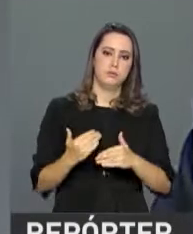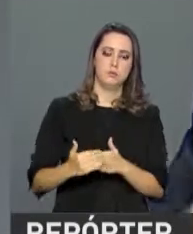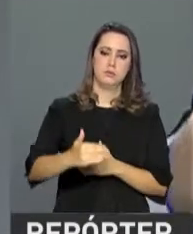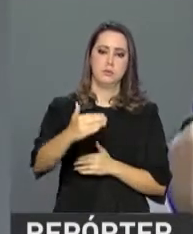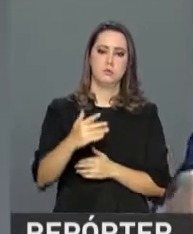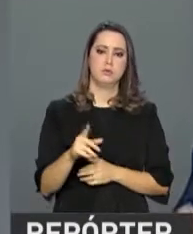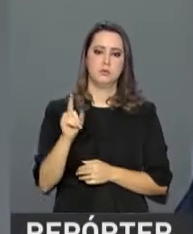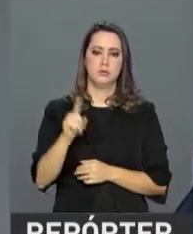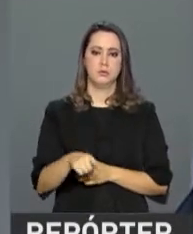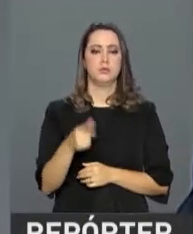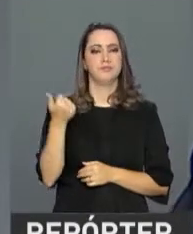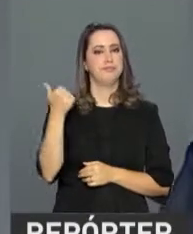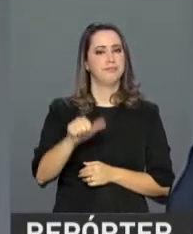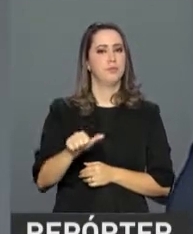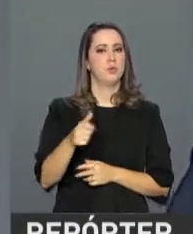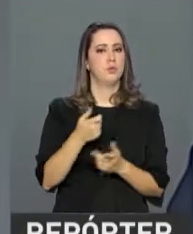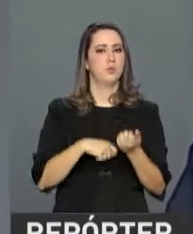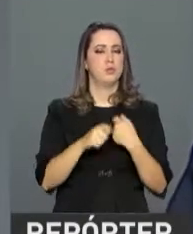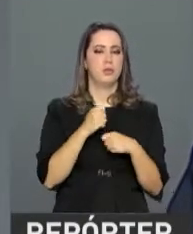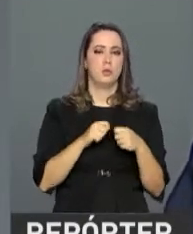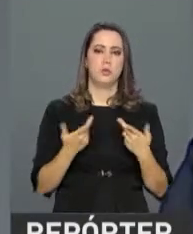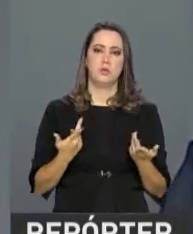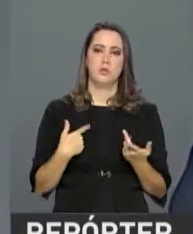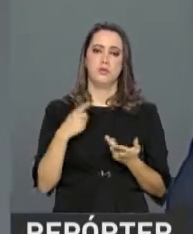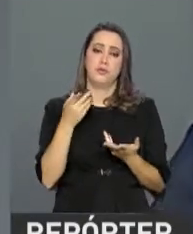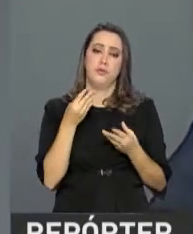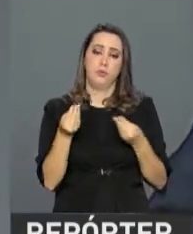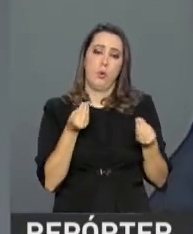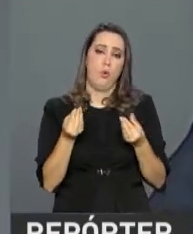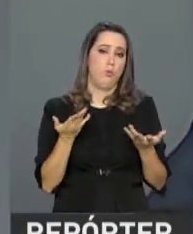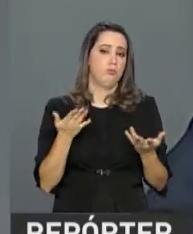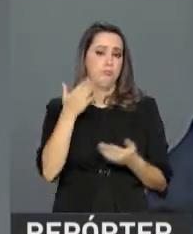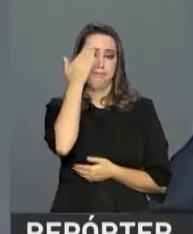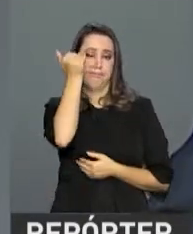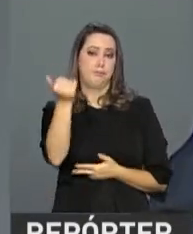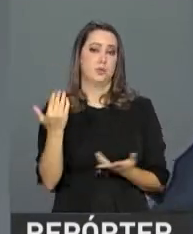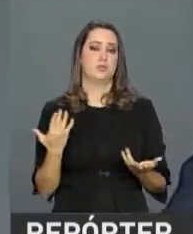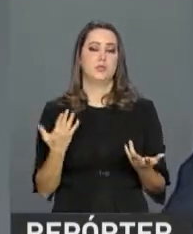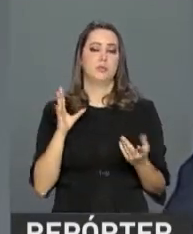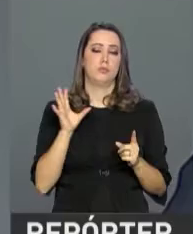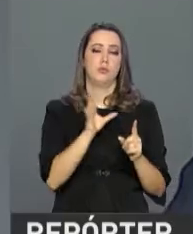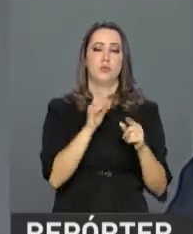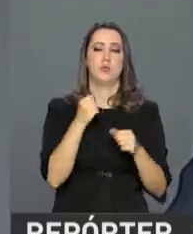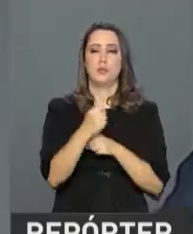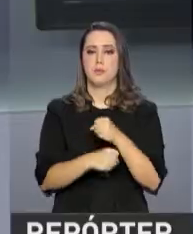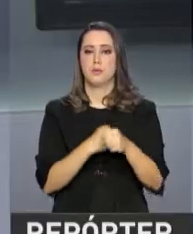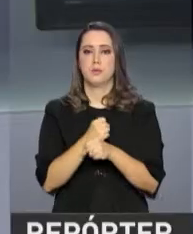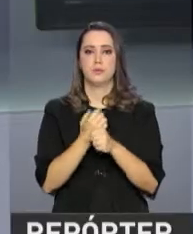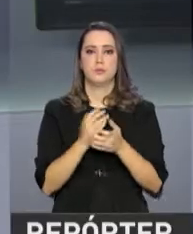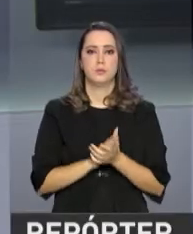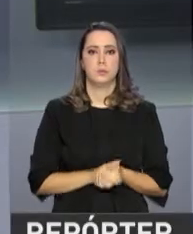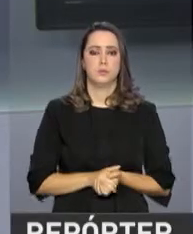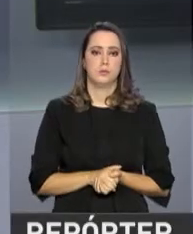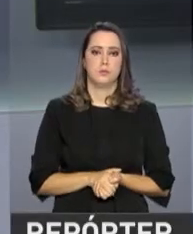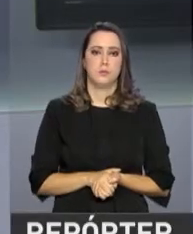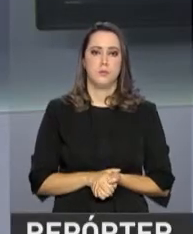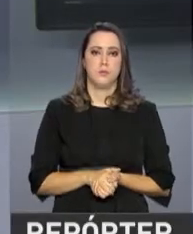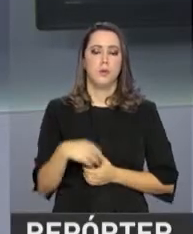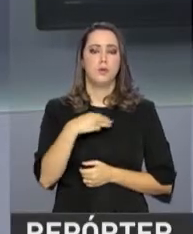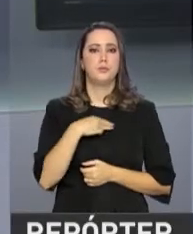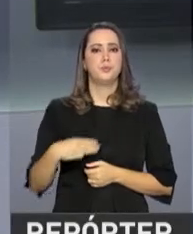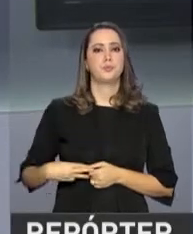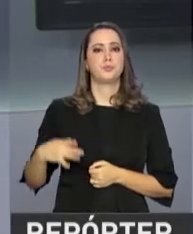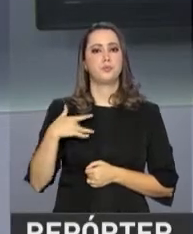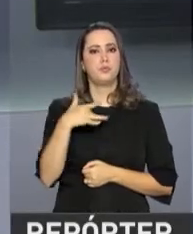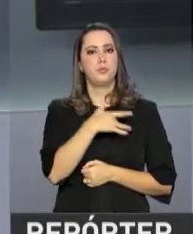certamente será negativo é difícil mensurar quanto quanto já impacta o ano que vem o ministério da